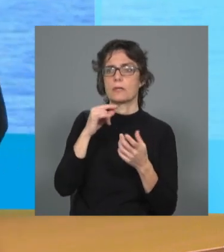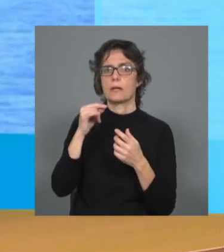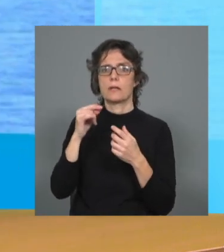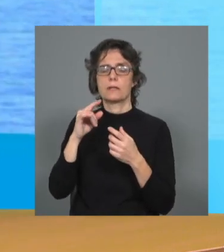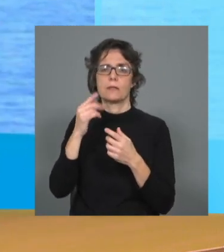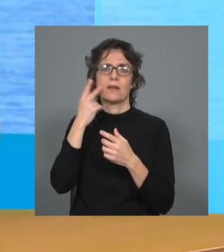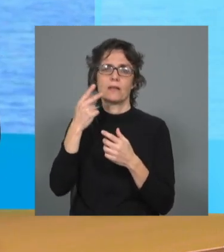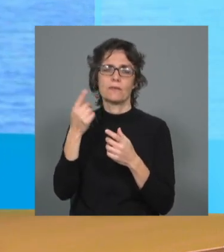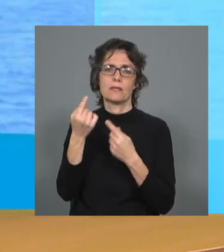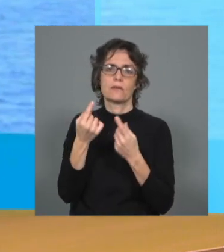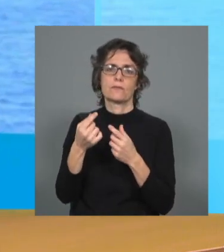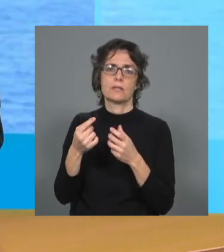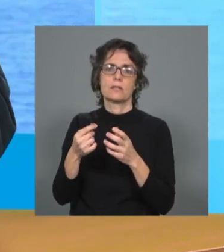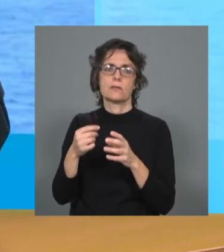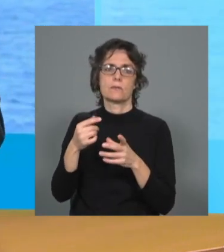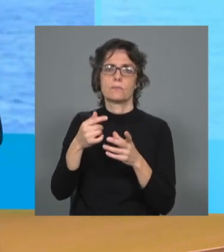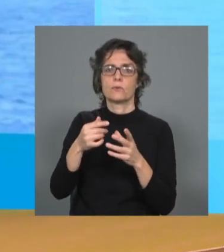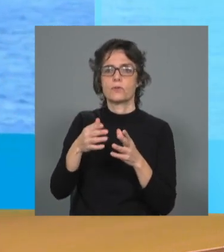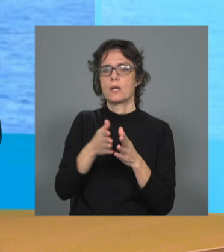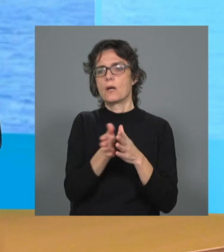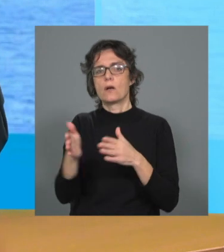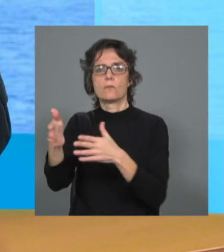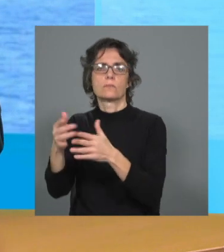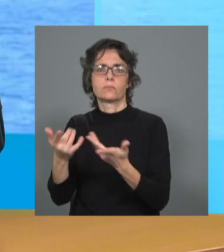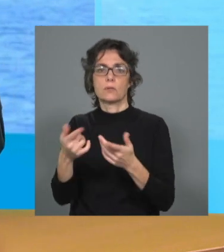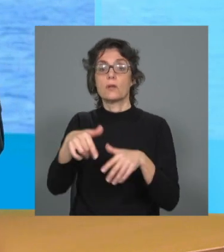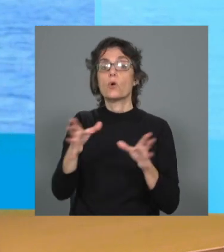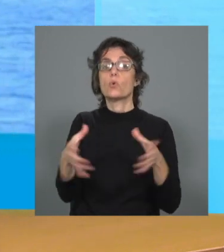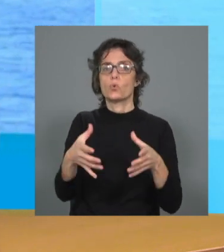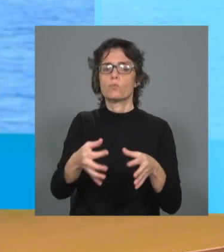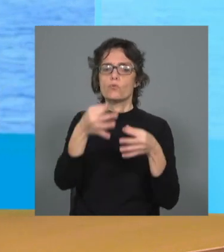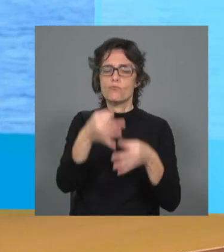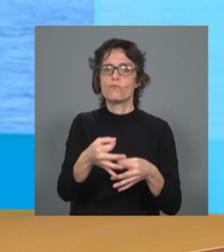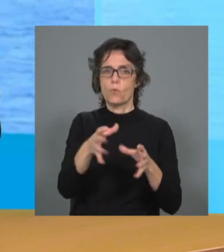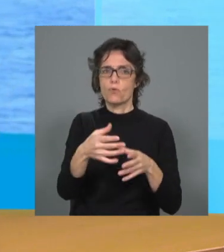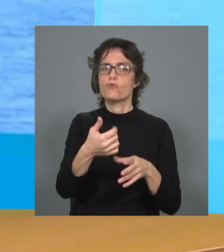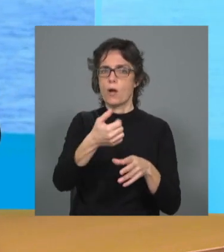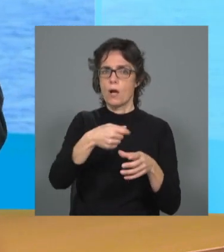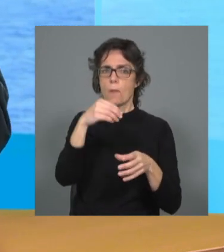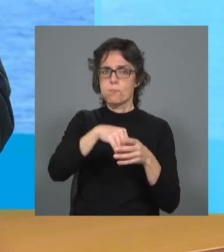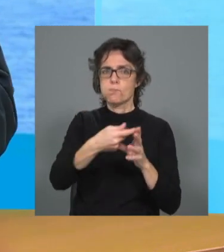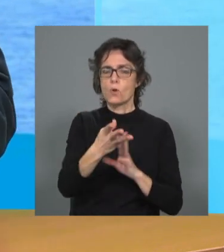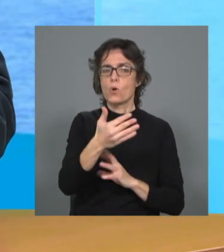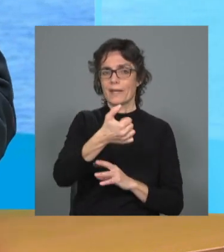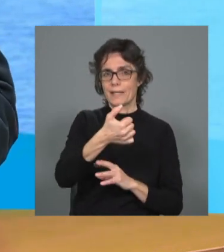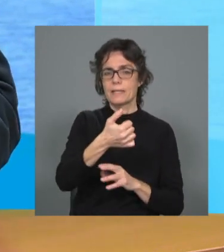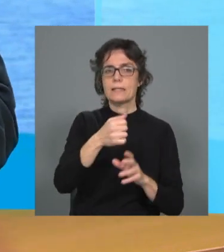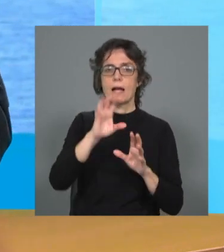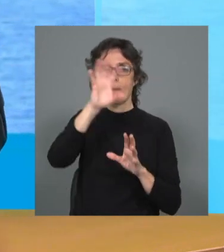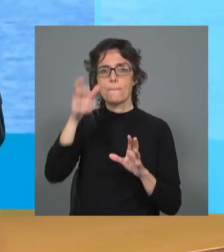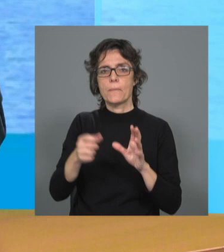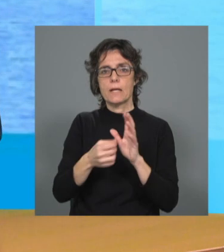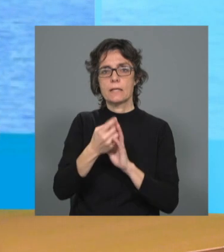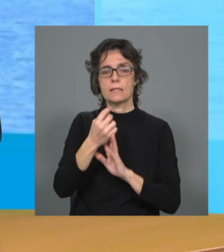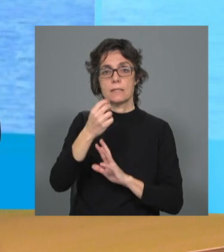outras zonas do país, não puderam ficar, mas neste momento temos um grupo estável de 15 pessoas, de 9 países e 8 línguas. Portanto, temos